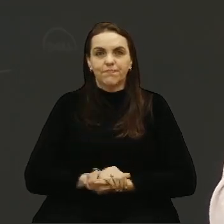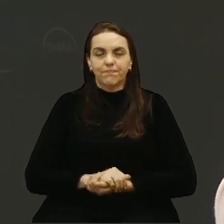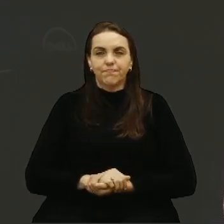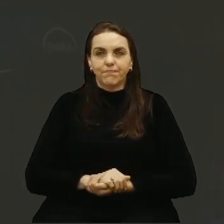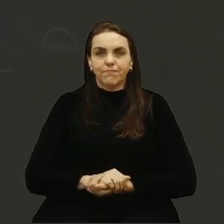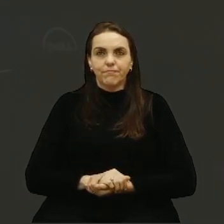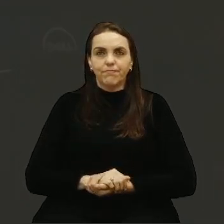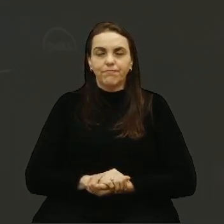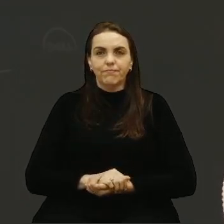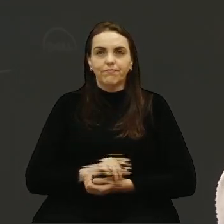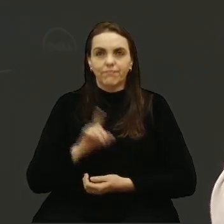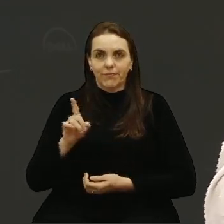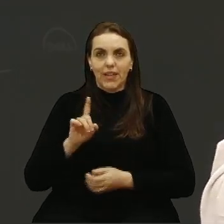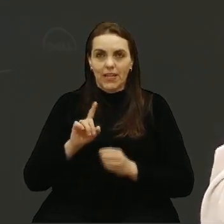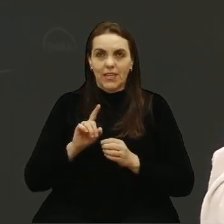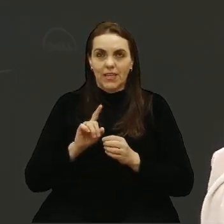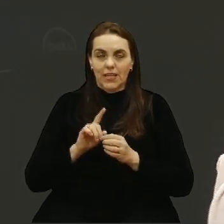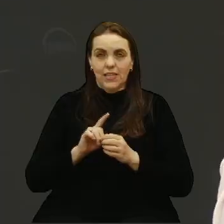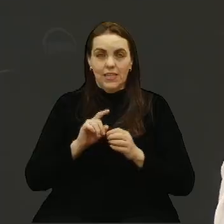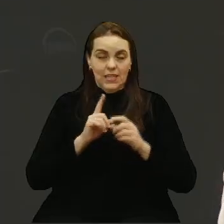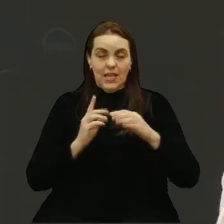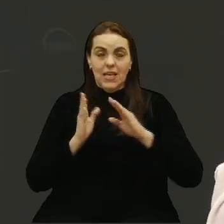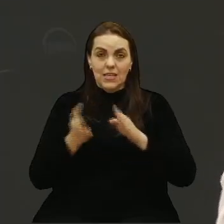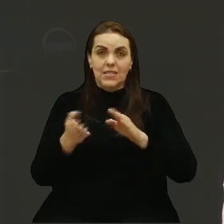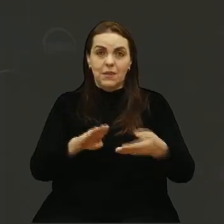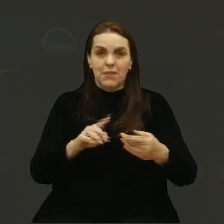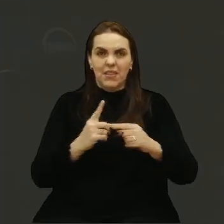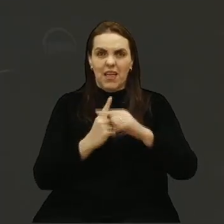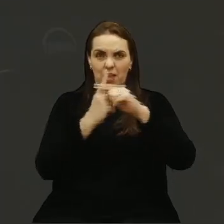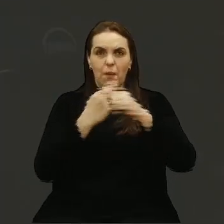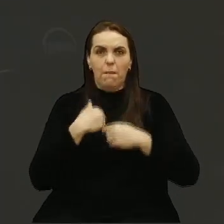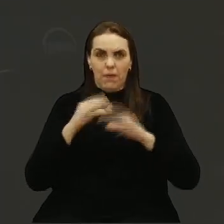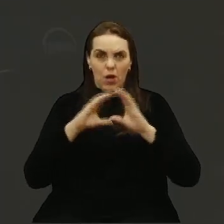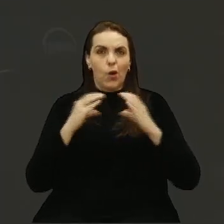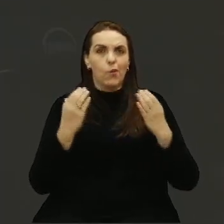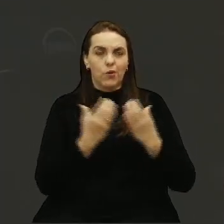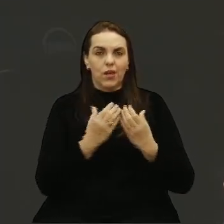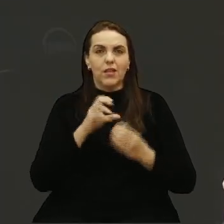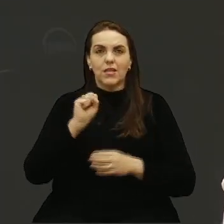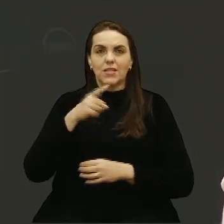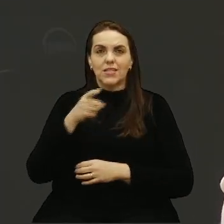Está lá o cemitério da minha comunidade, que deve ter 100 anos, São João da Quarta Légua.